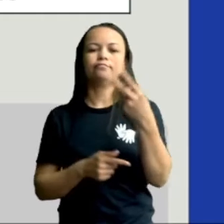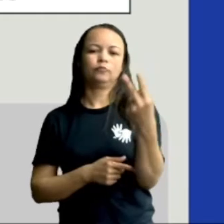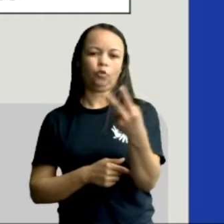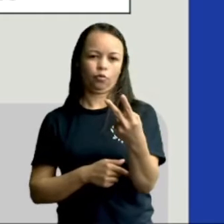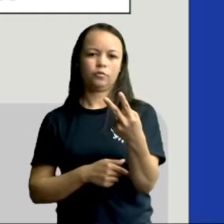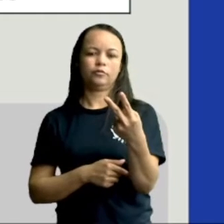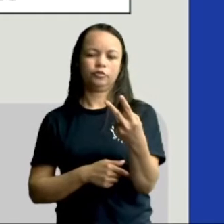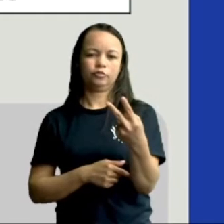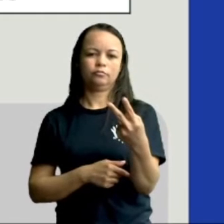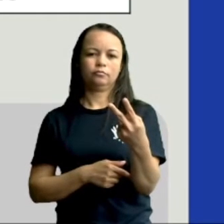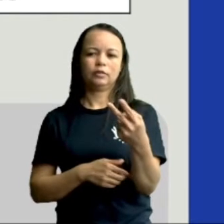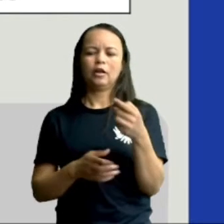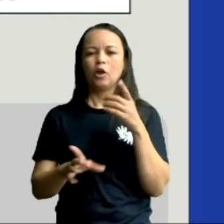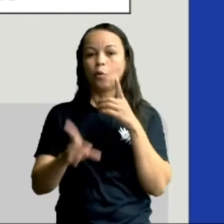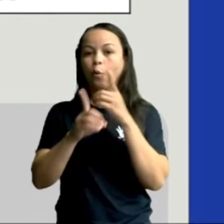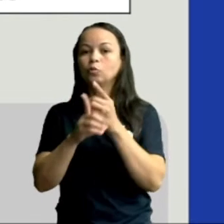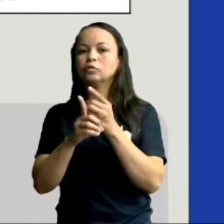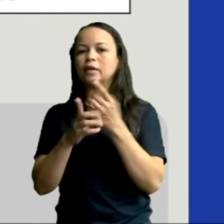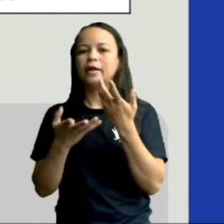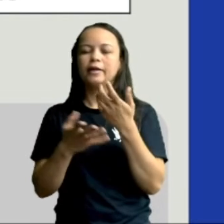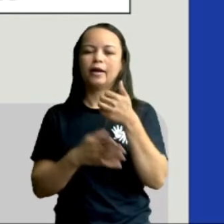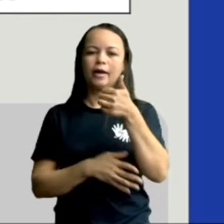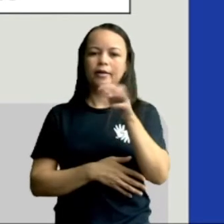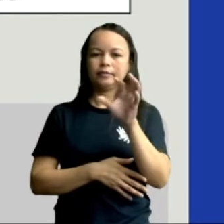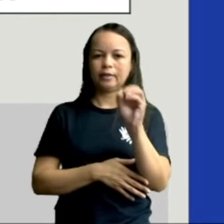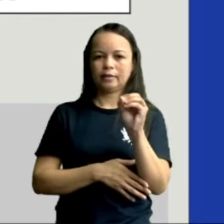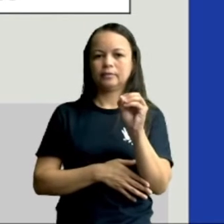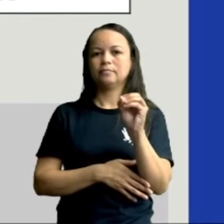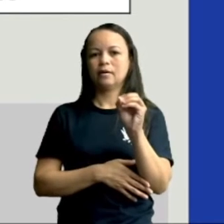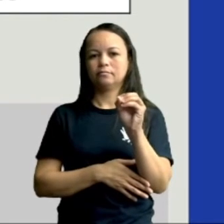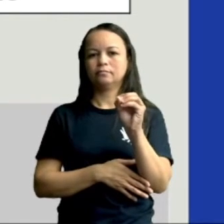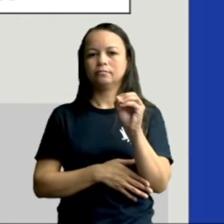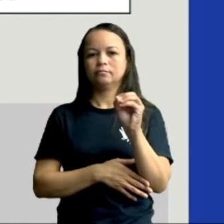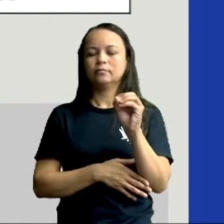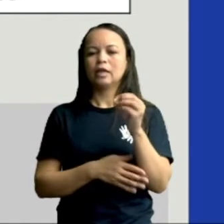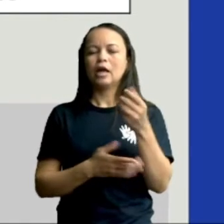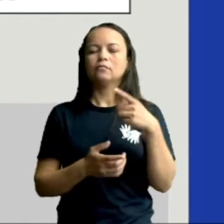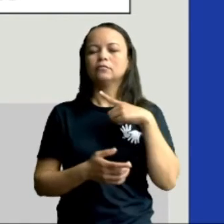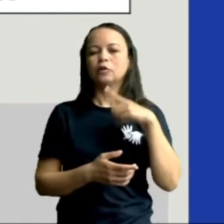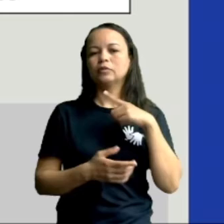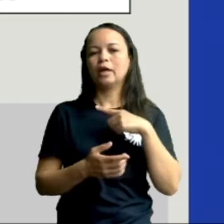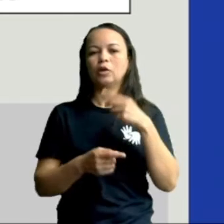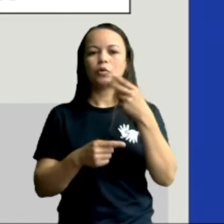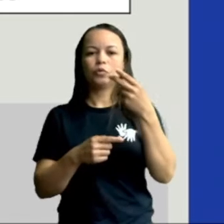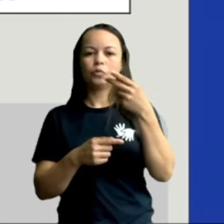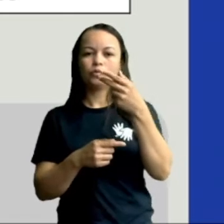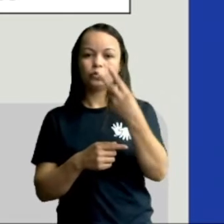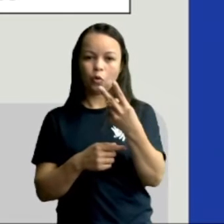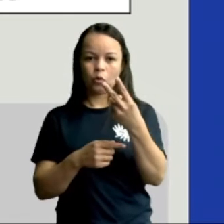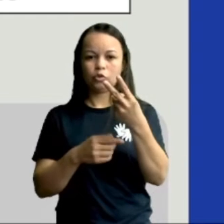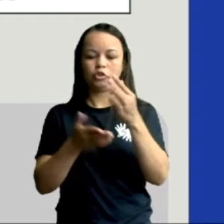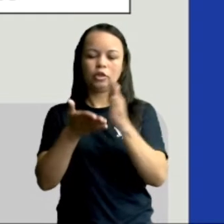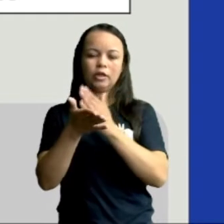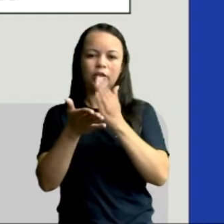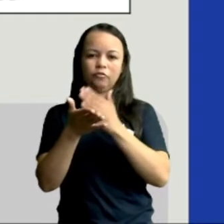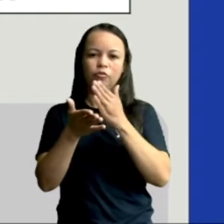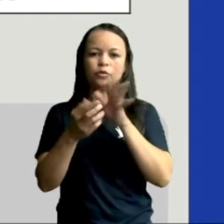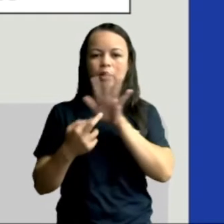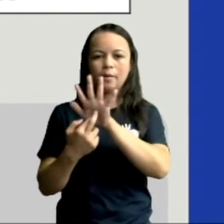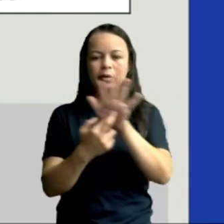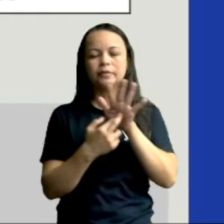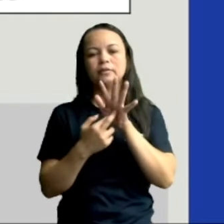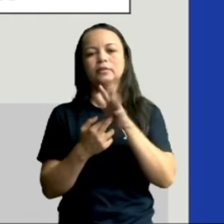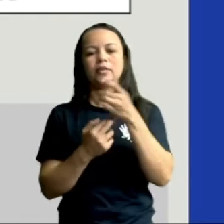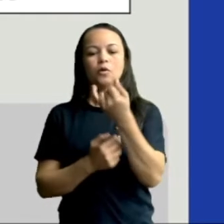Então, veja que eu encontrei aí a 10ª parte. Então, eu tenho 2 livros que representam essa quantidade